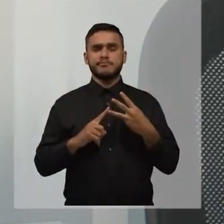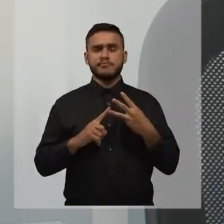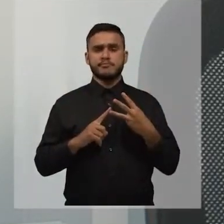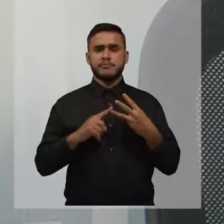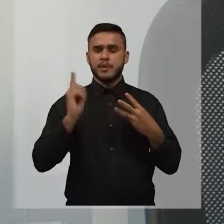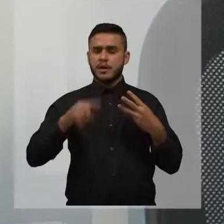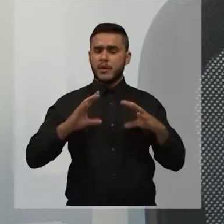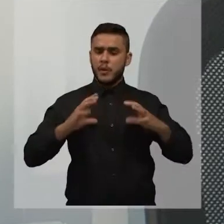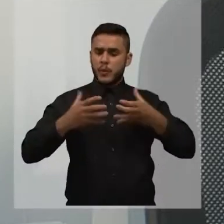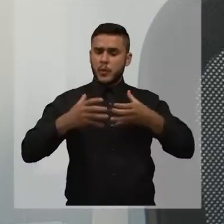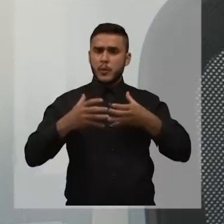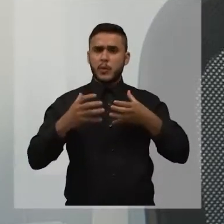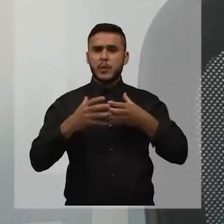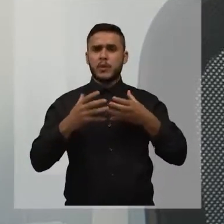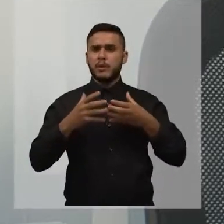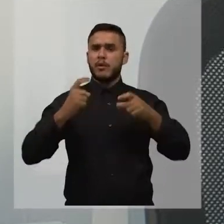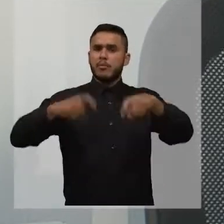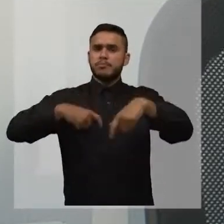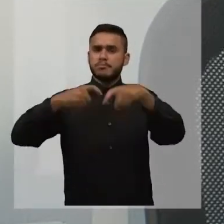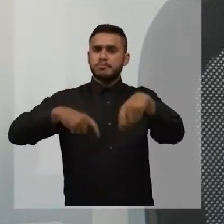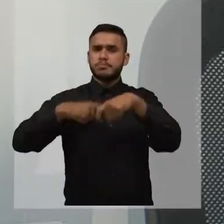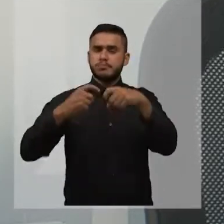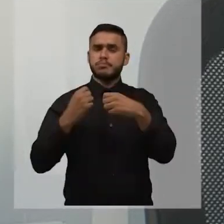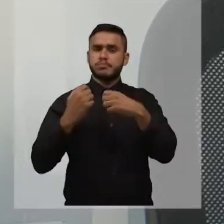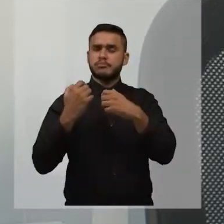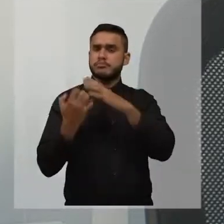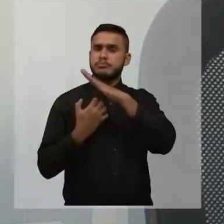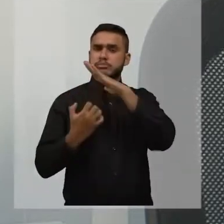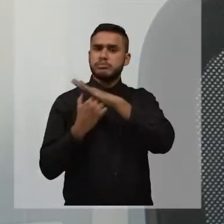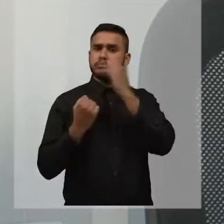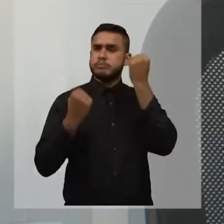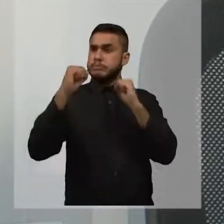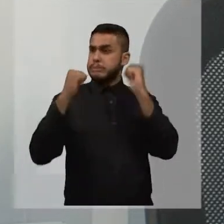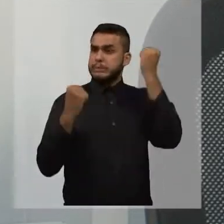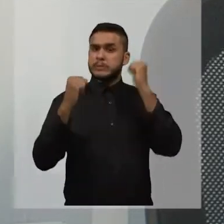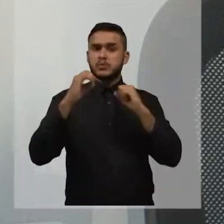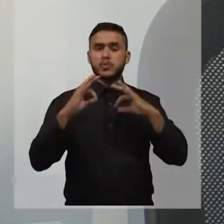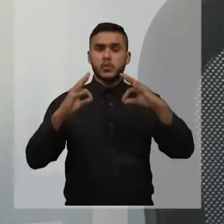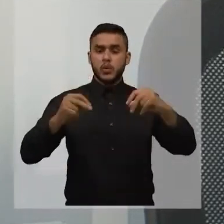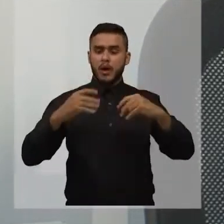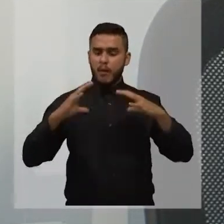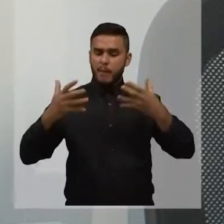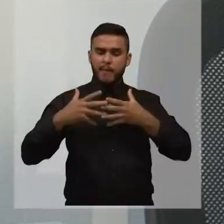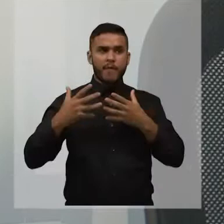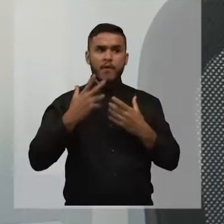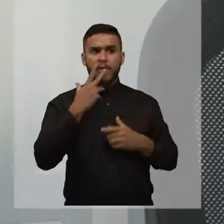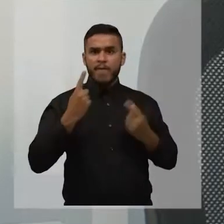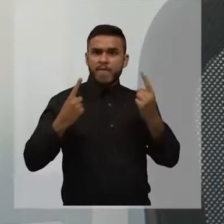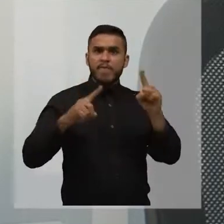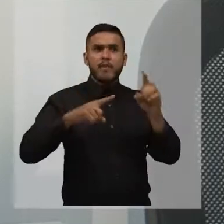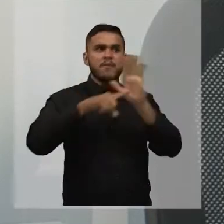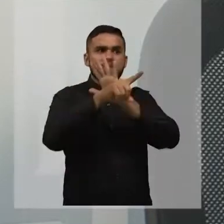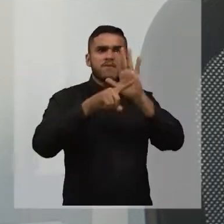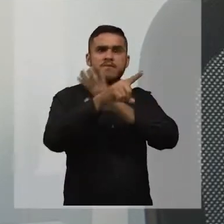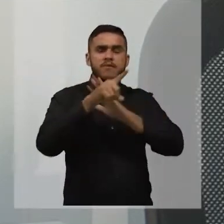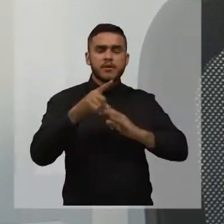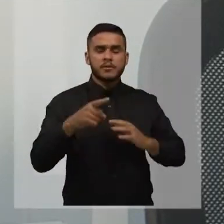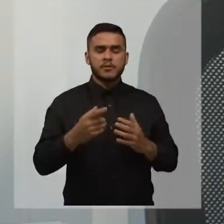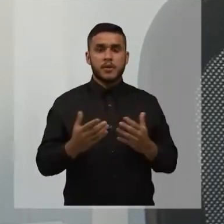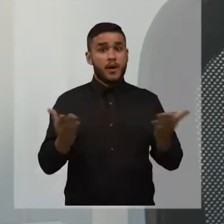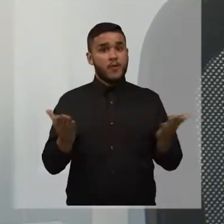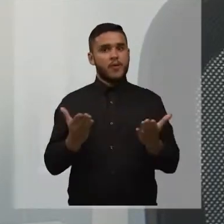setores do agronegócio, mudou. Esses parâmetros mudaram. Hoje as redes